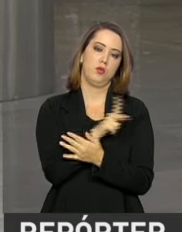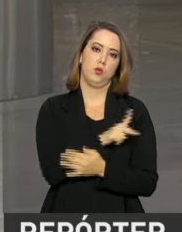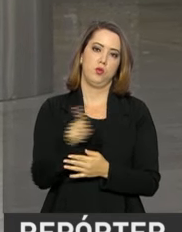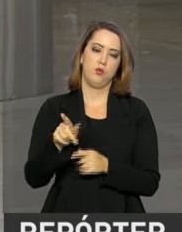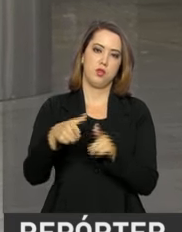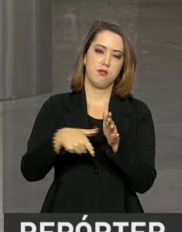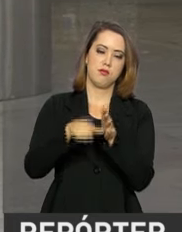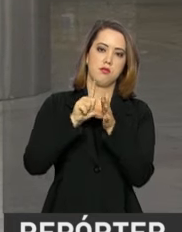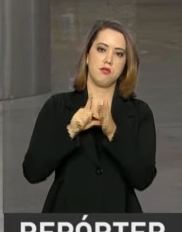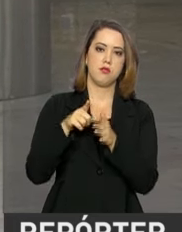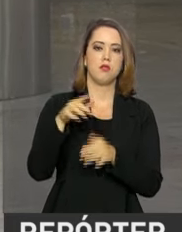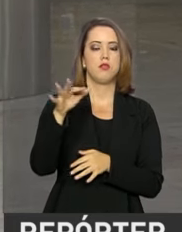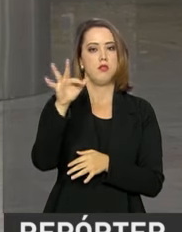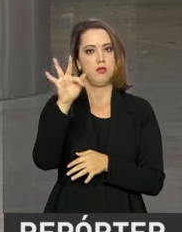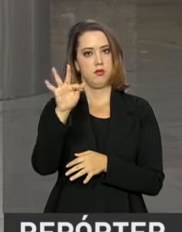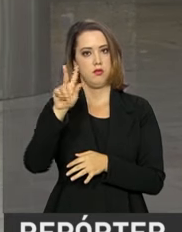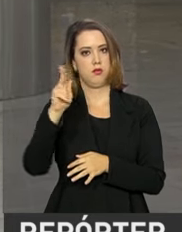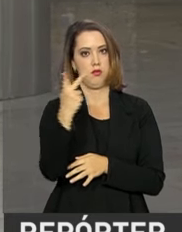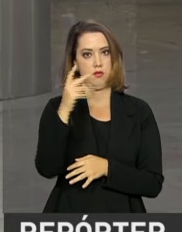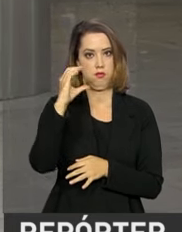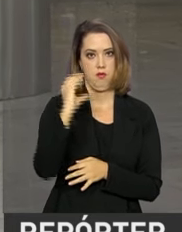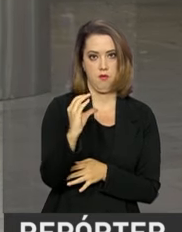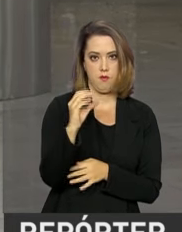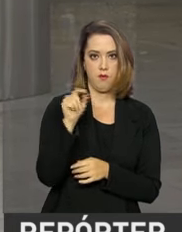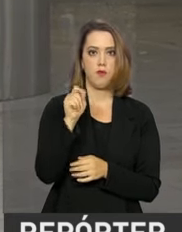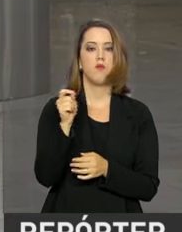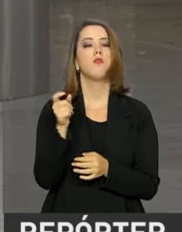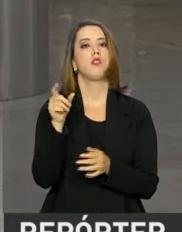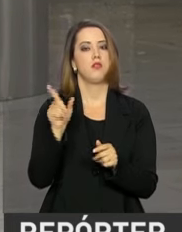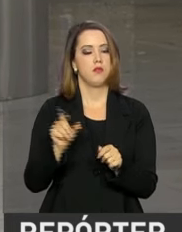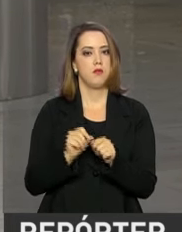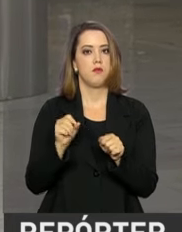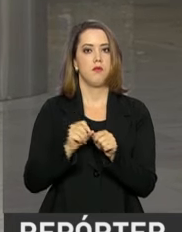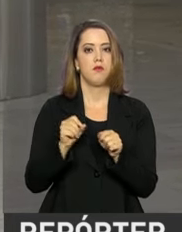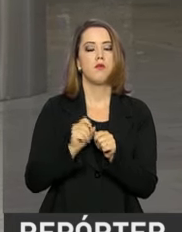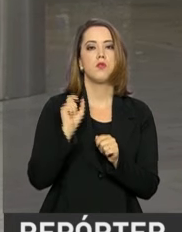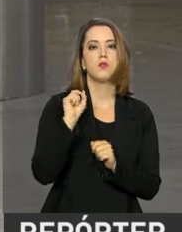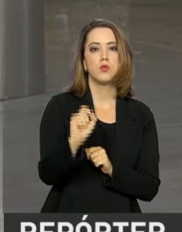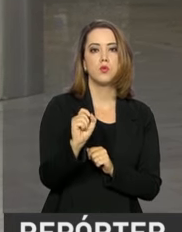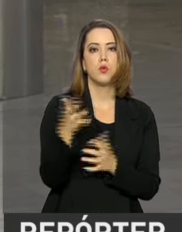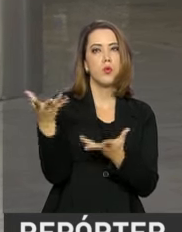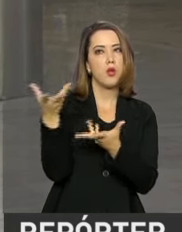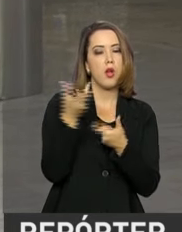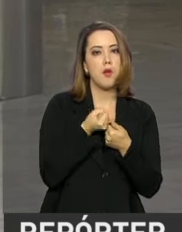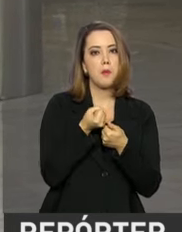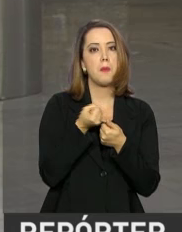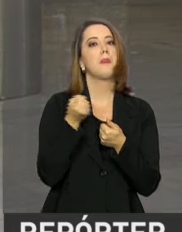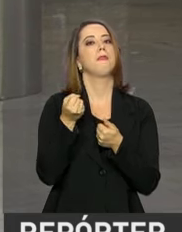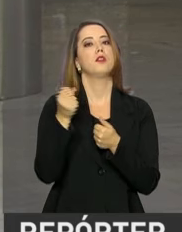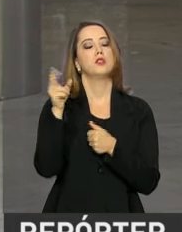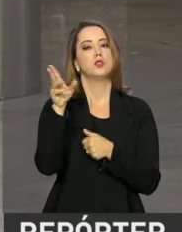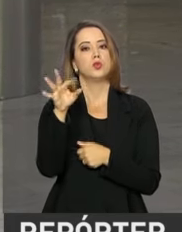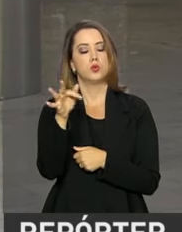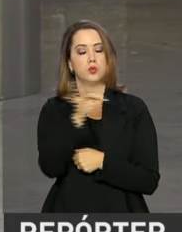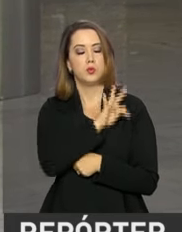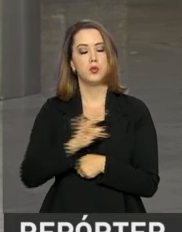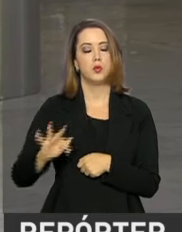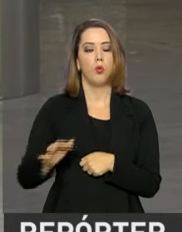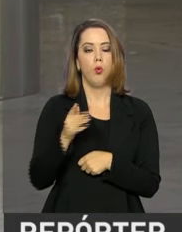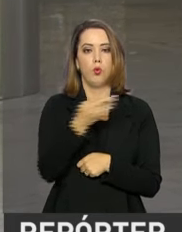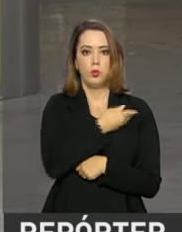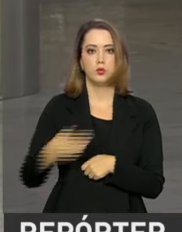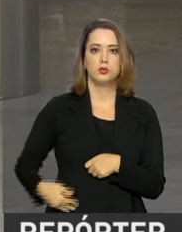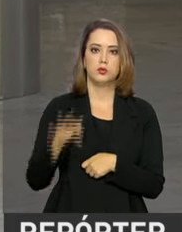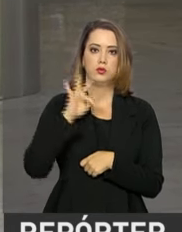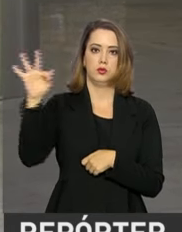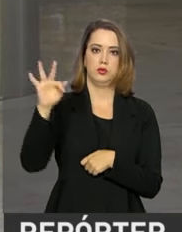Fernando Henrique Cardoso, federalizou a dívida dos estados, ou seja, assumiu a dívida dos estados pela União